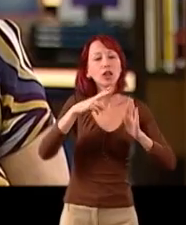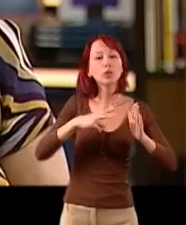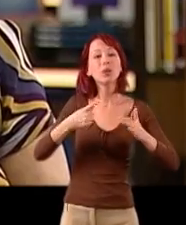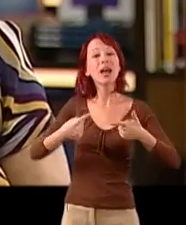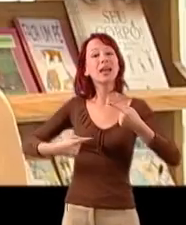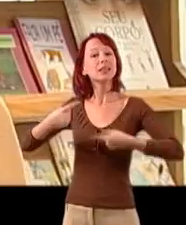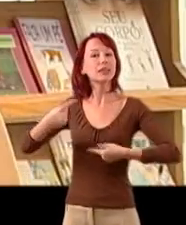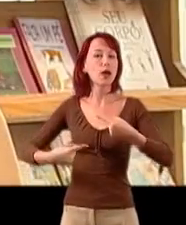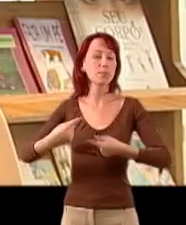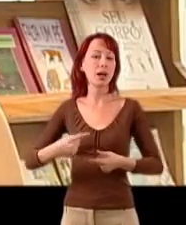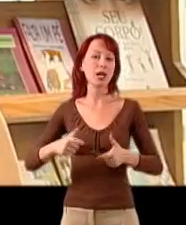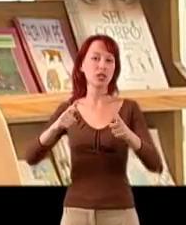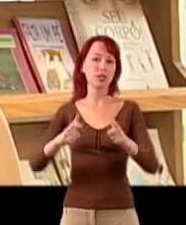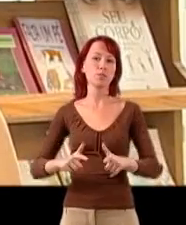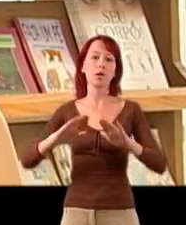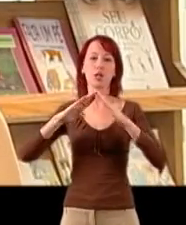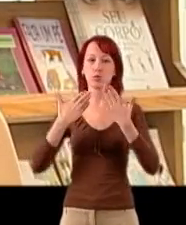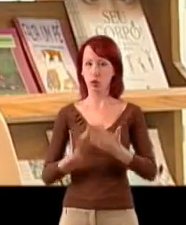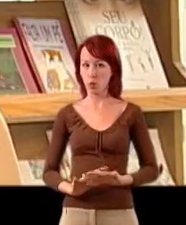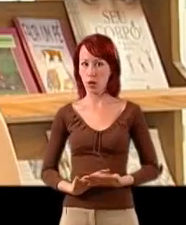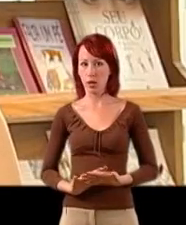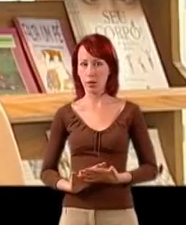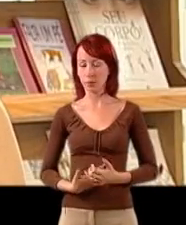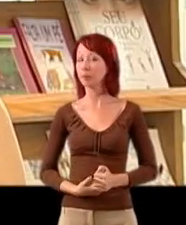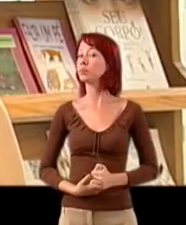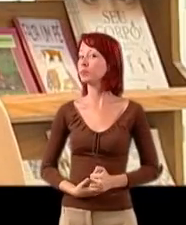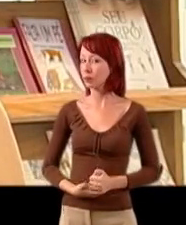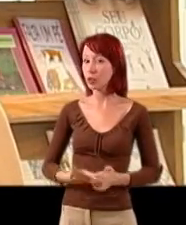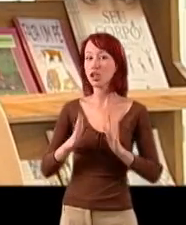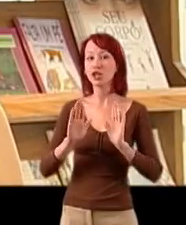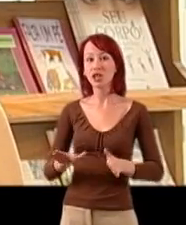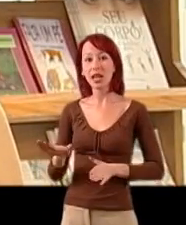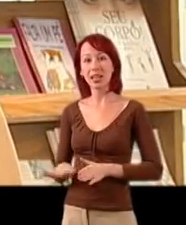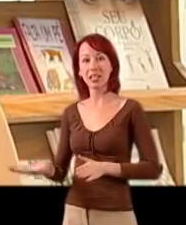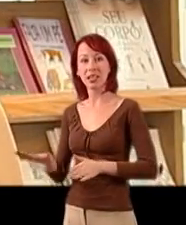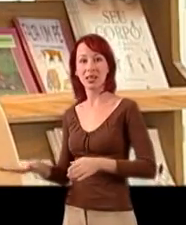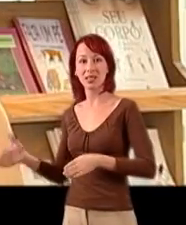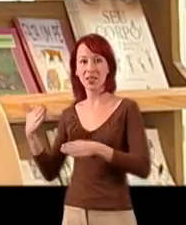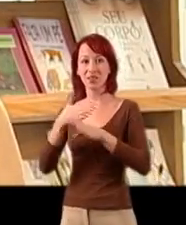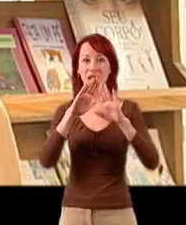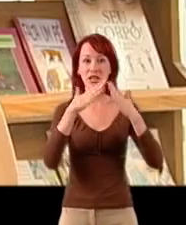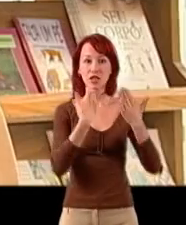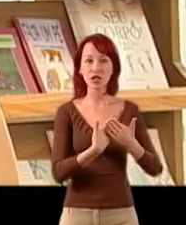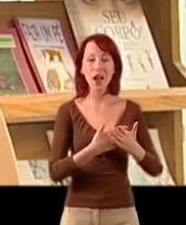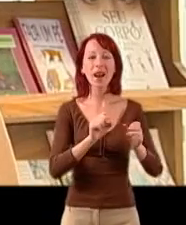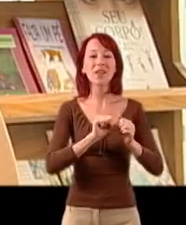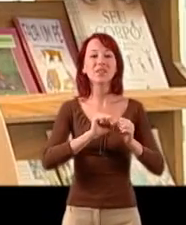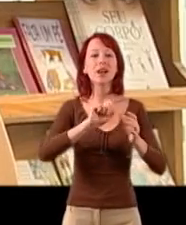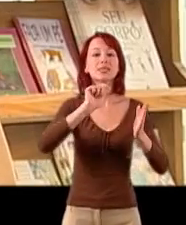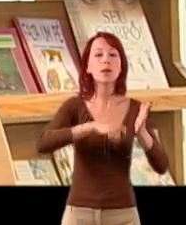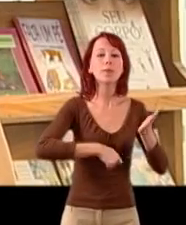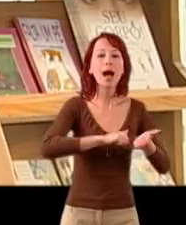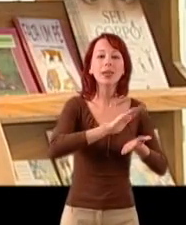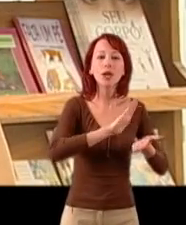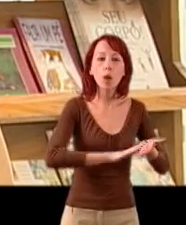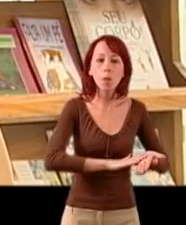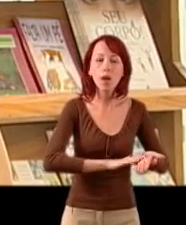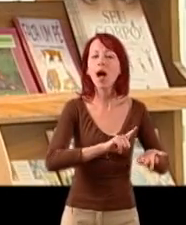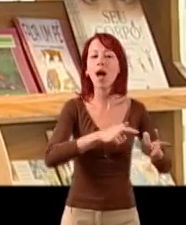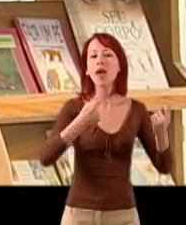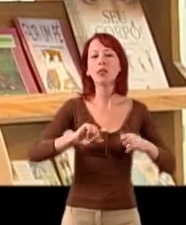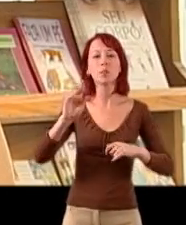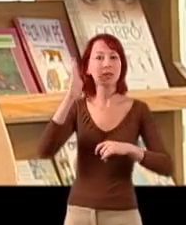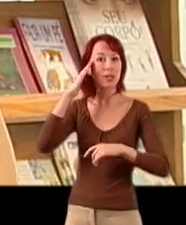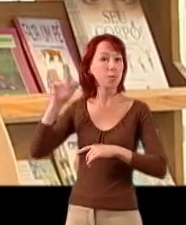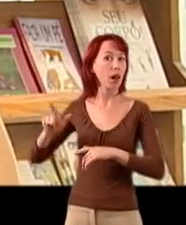espaço escolar. Quando a criança vem para ser matriculada, eu acho que nem passa pela questão de saber qual a necessidade especial